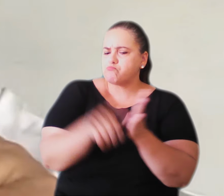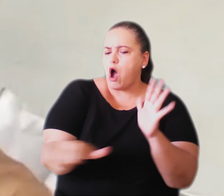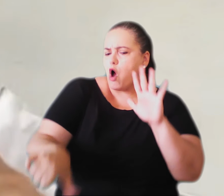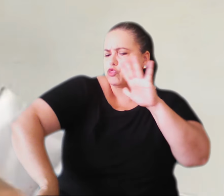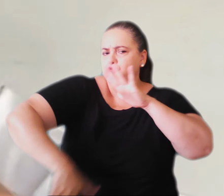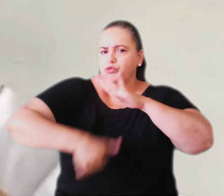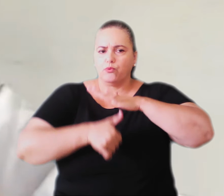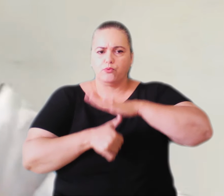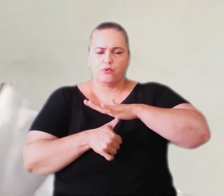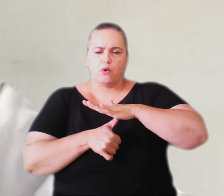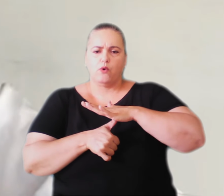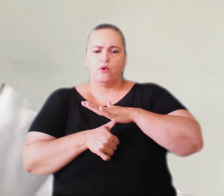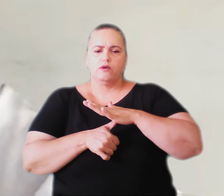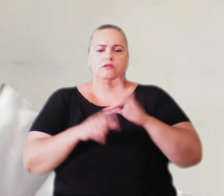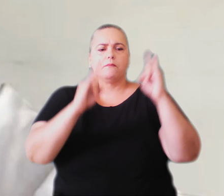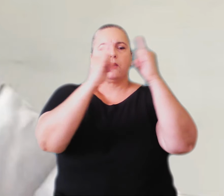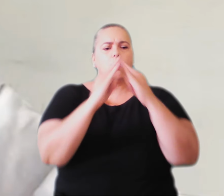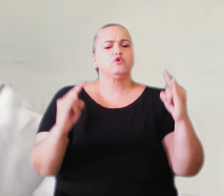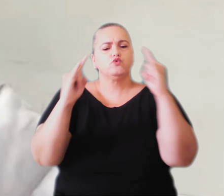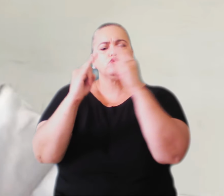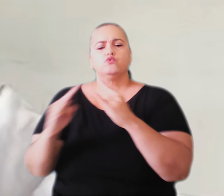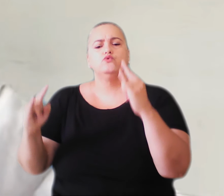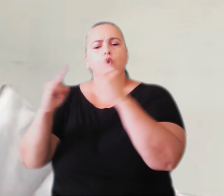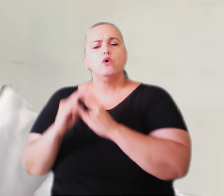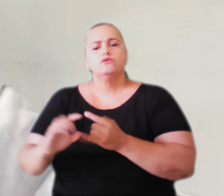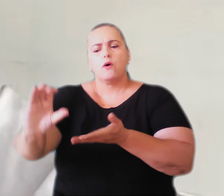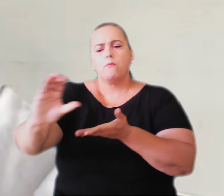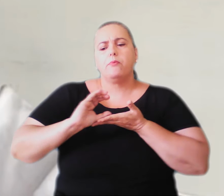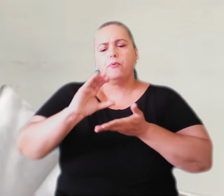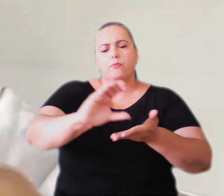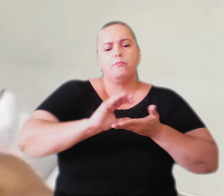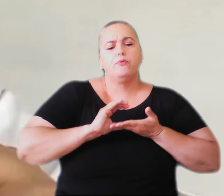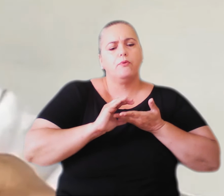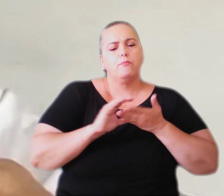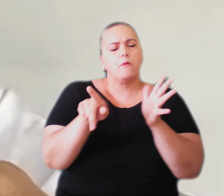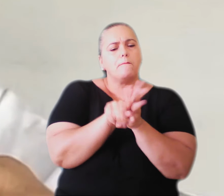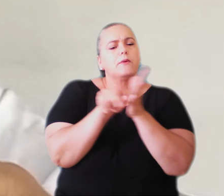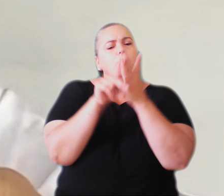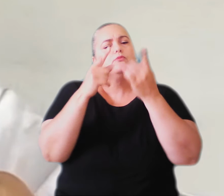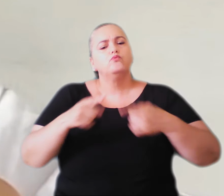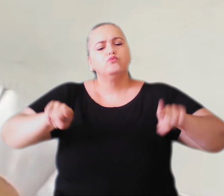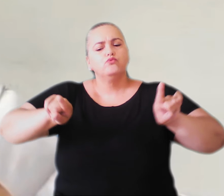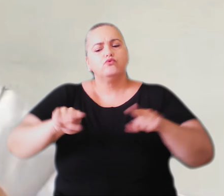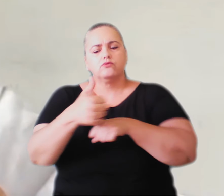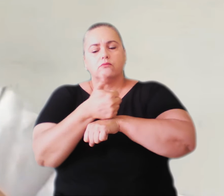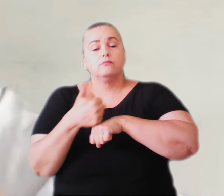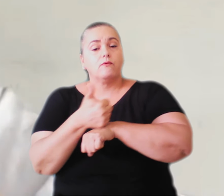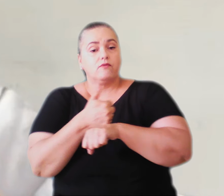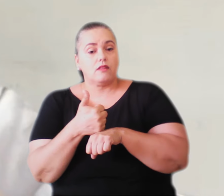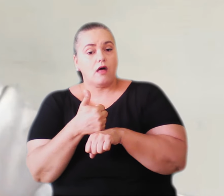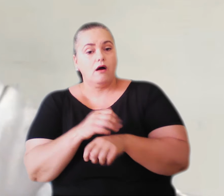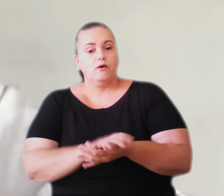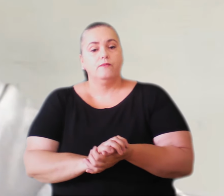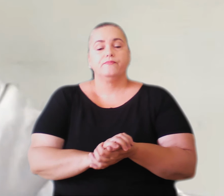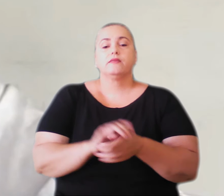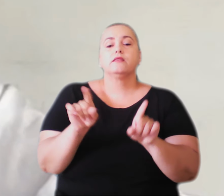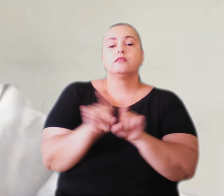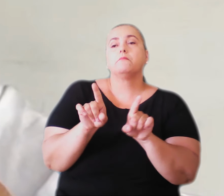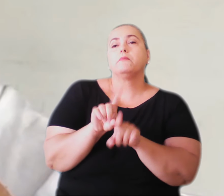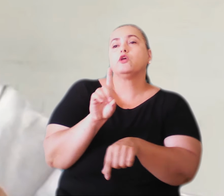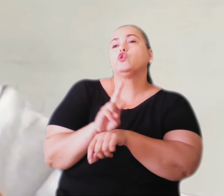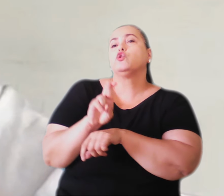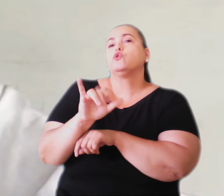o pessoal das associações de arrecadação de direitos esteve lá. Estiveram lá Dr. Nilo